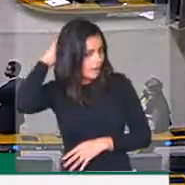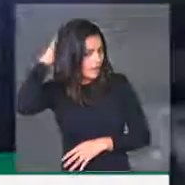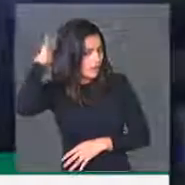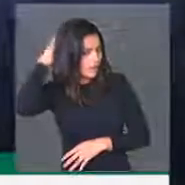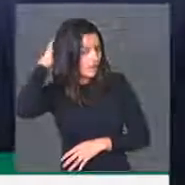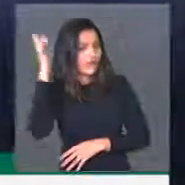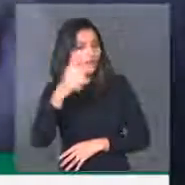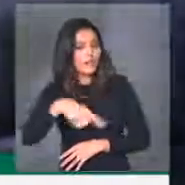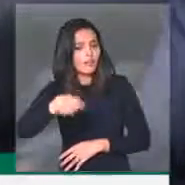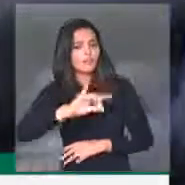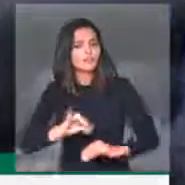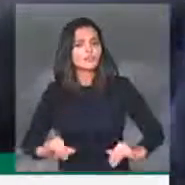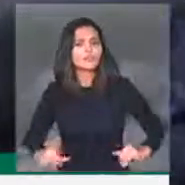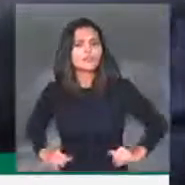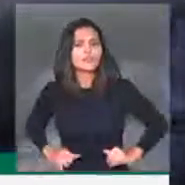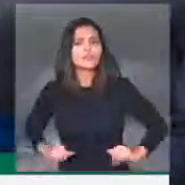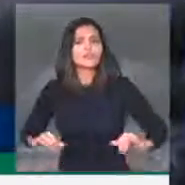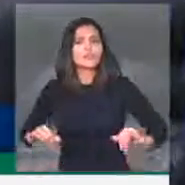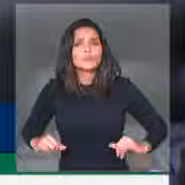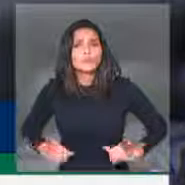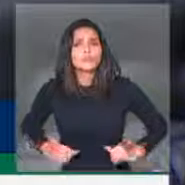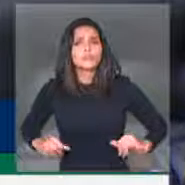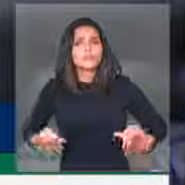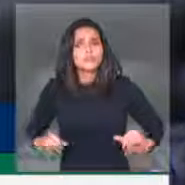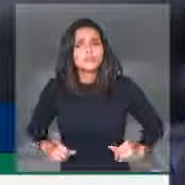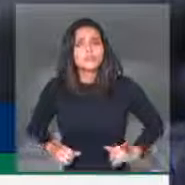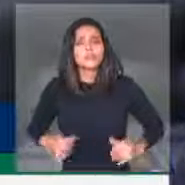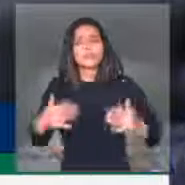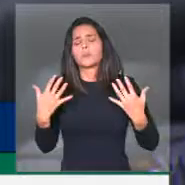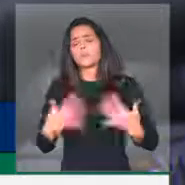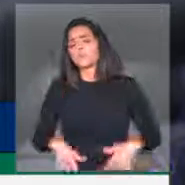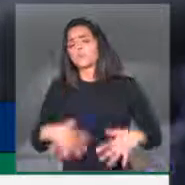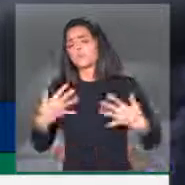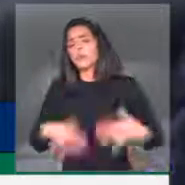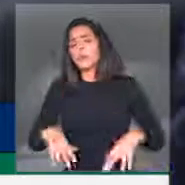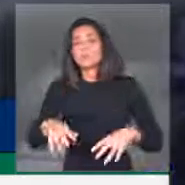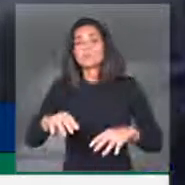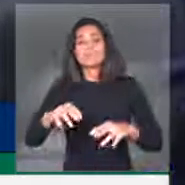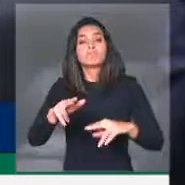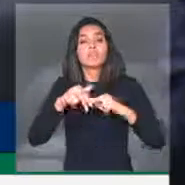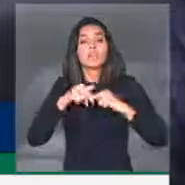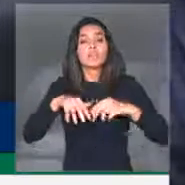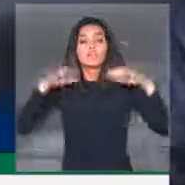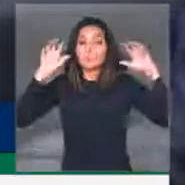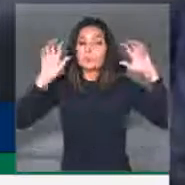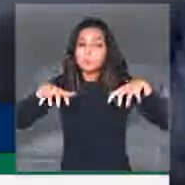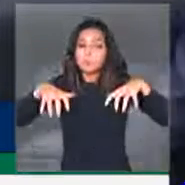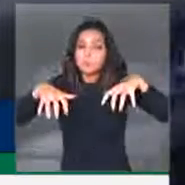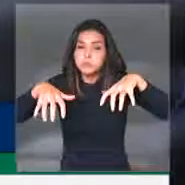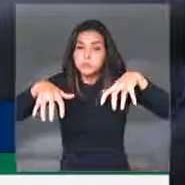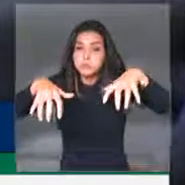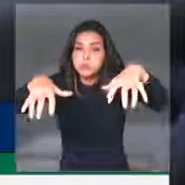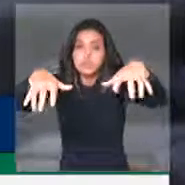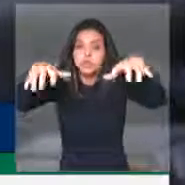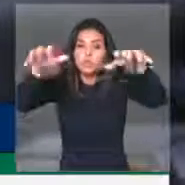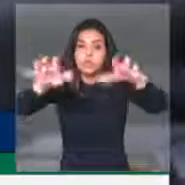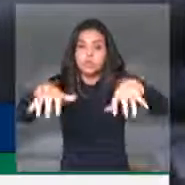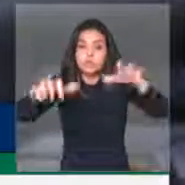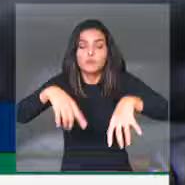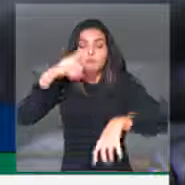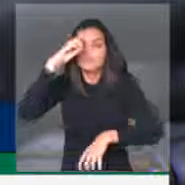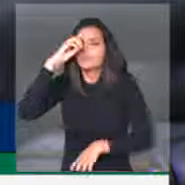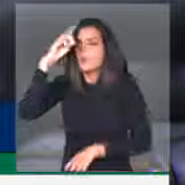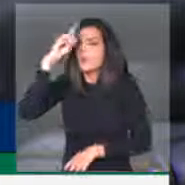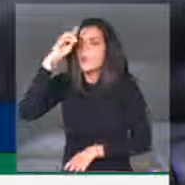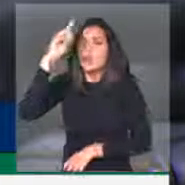tem sofrido muito agruras com as chuvas que são diárias em Belém e que nos